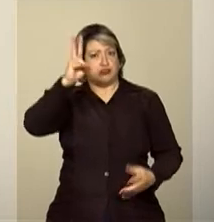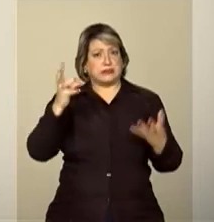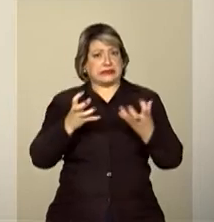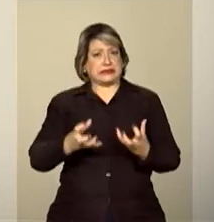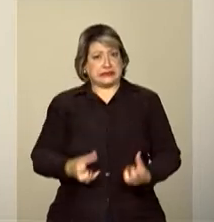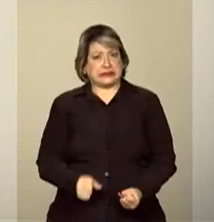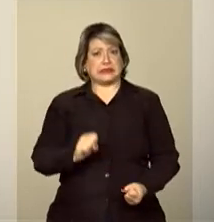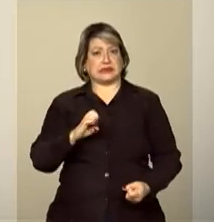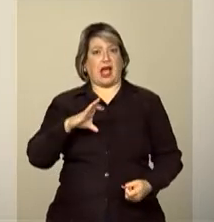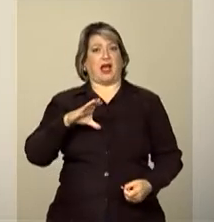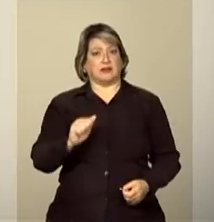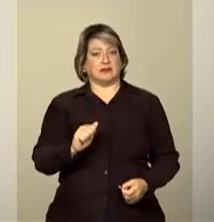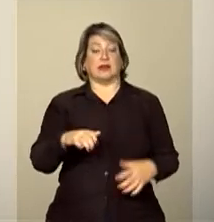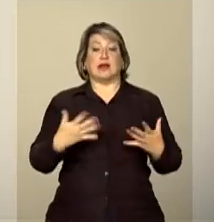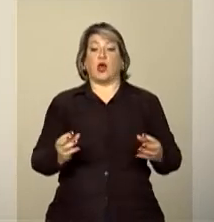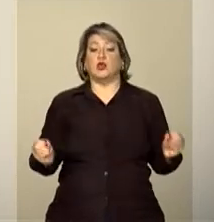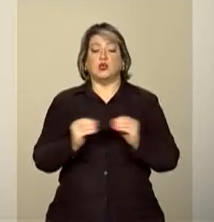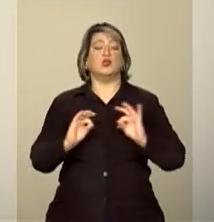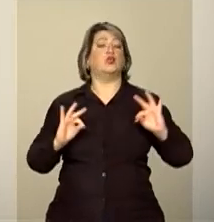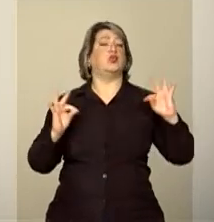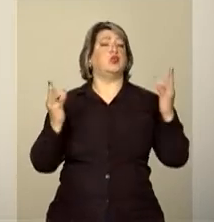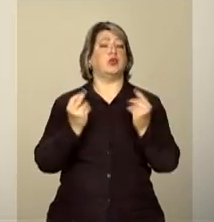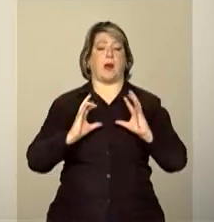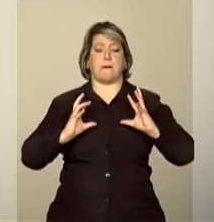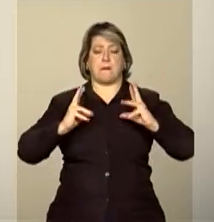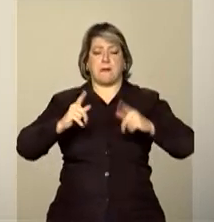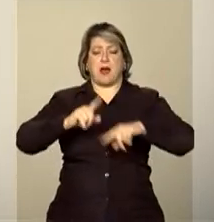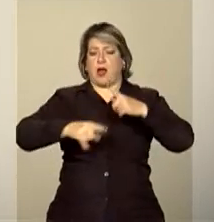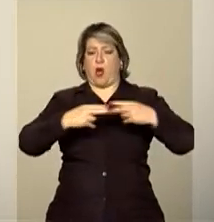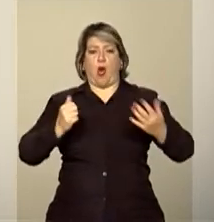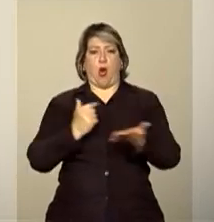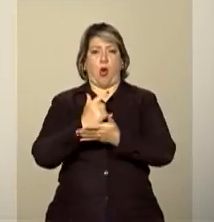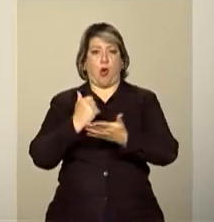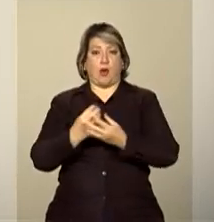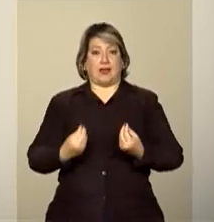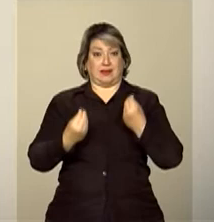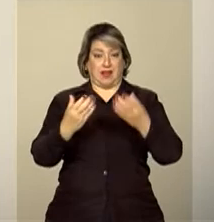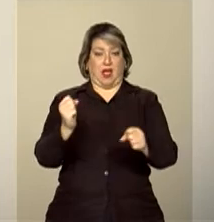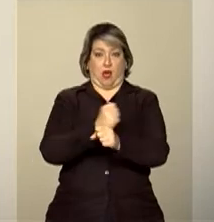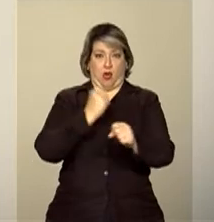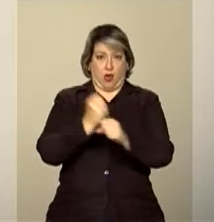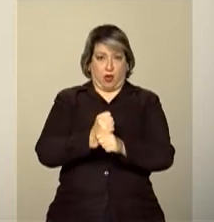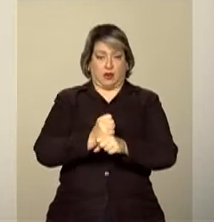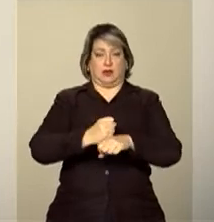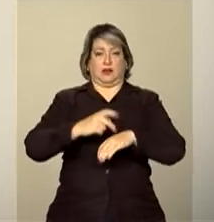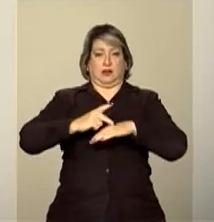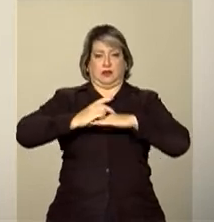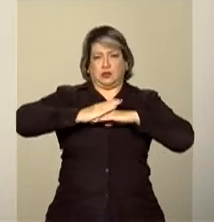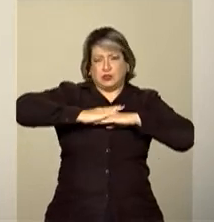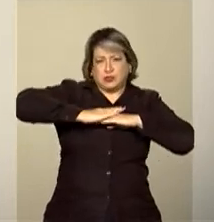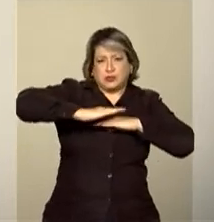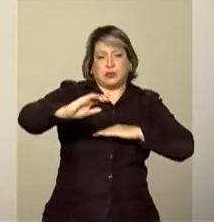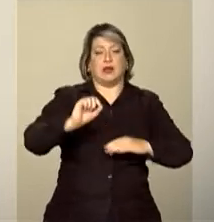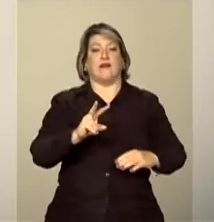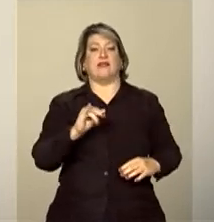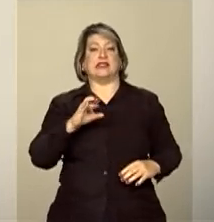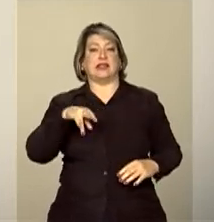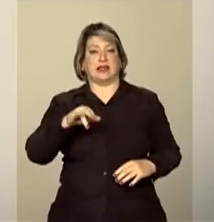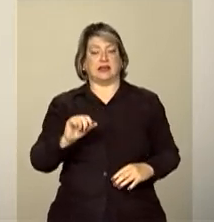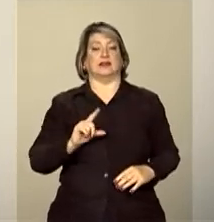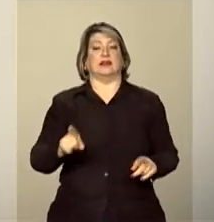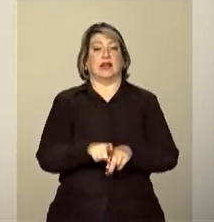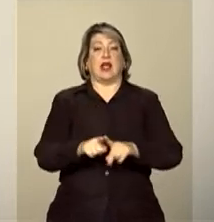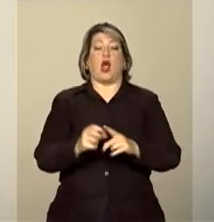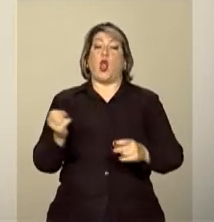Luciano que juntando todas as máquinas que nós compramos para recuperar as estradas vicinais e as novas